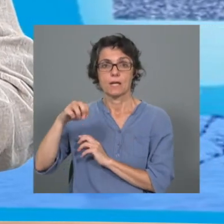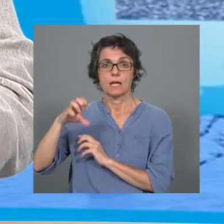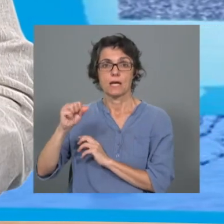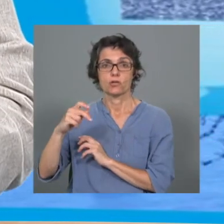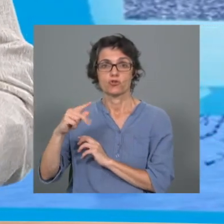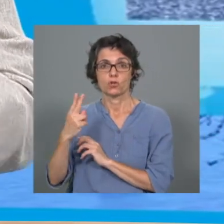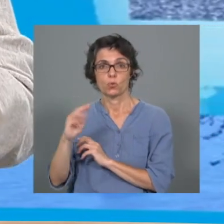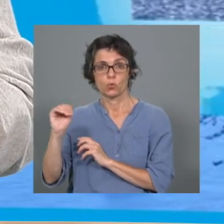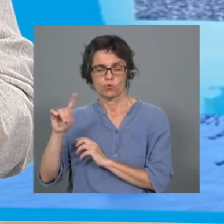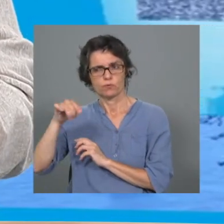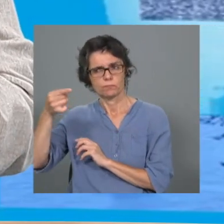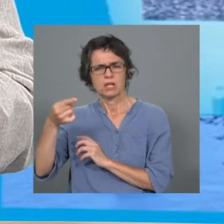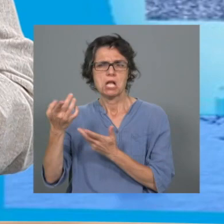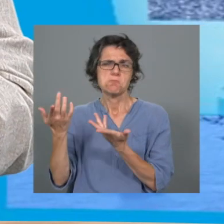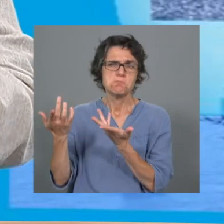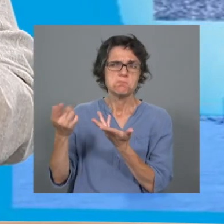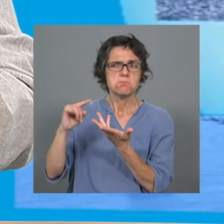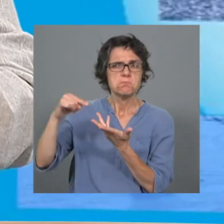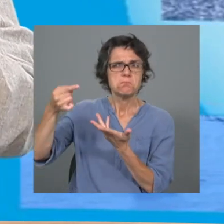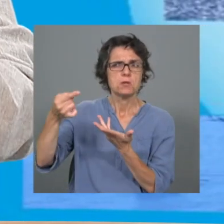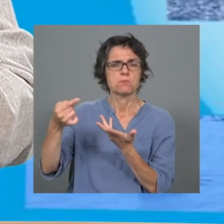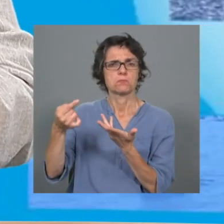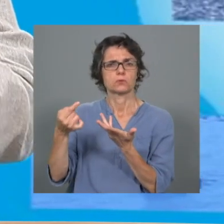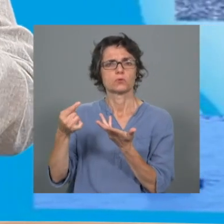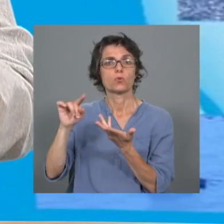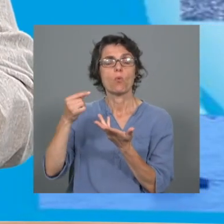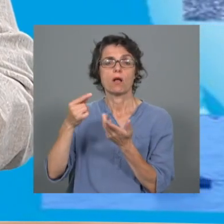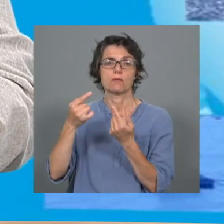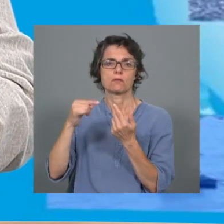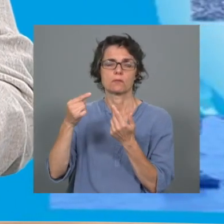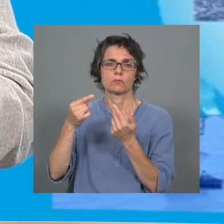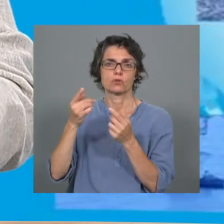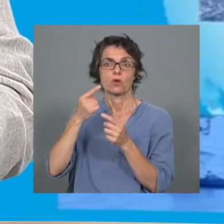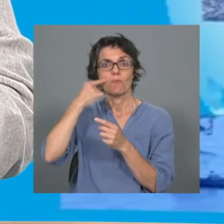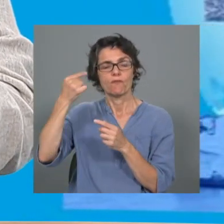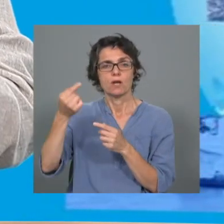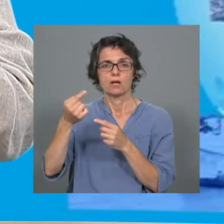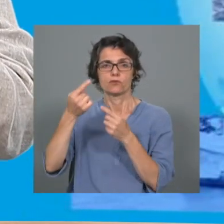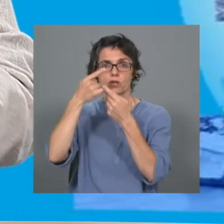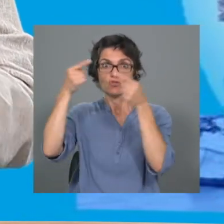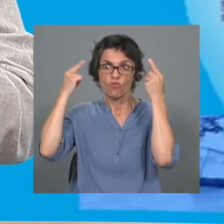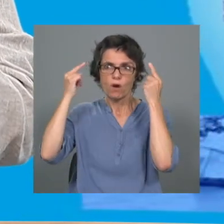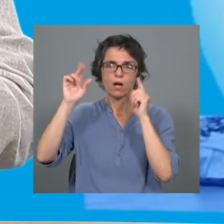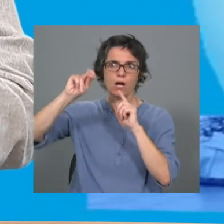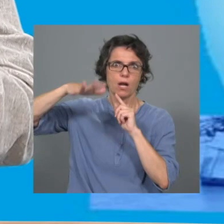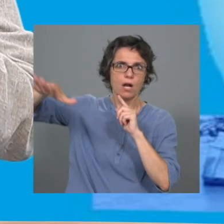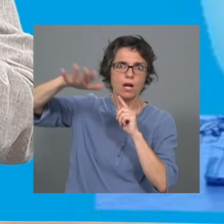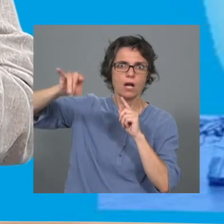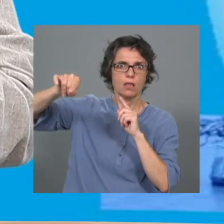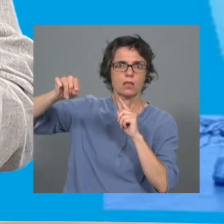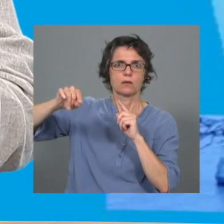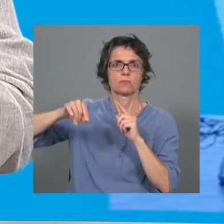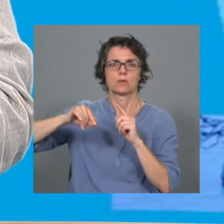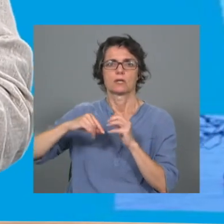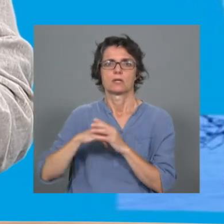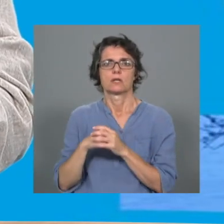até setembro veremos, quando tiver a viagem à Eslováquia e a passagem já está marcada, não é? Já está marcada. Isso também foi algo que me deixou minimamente